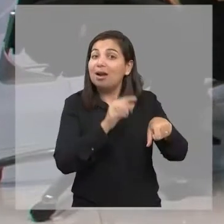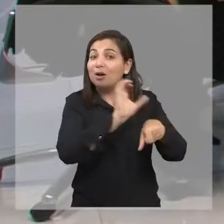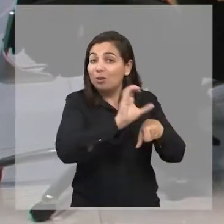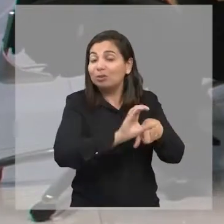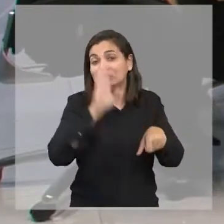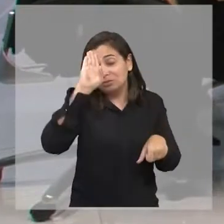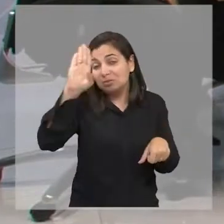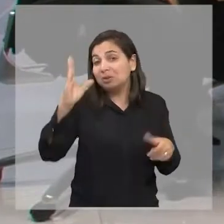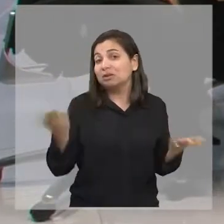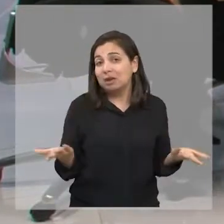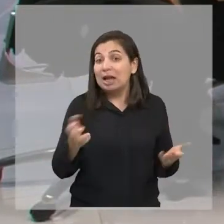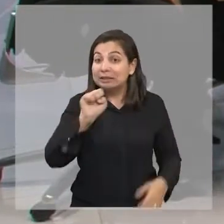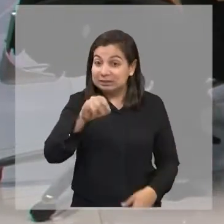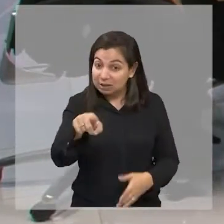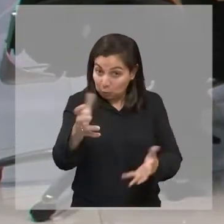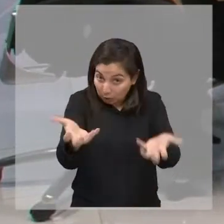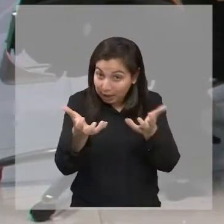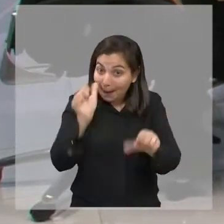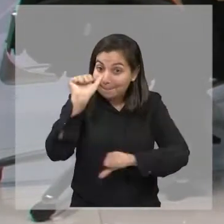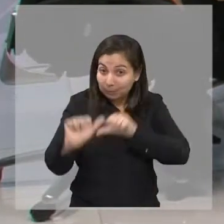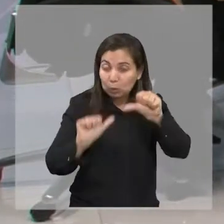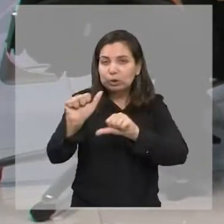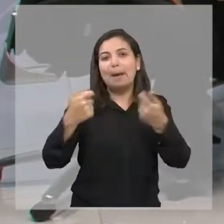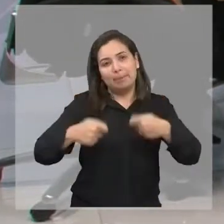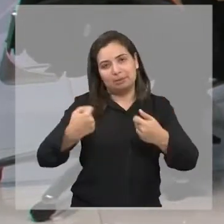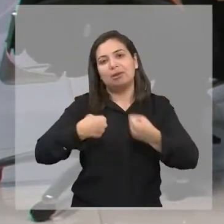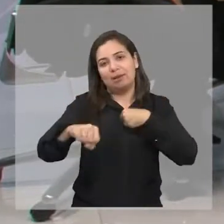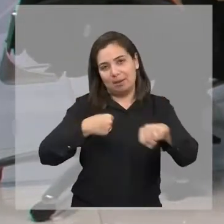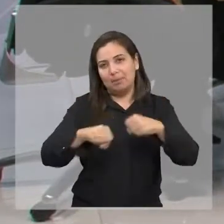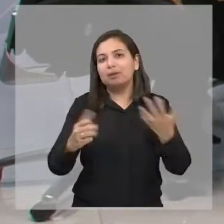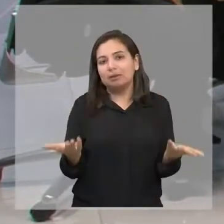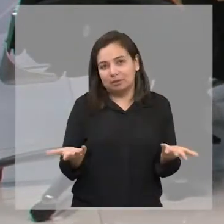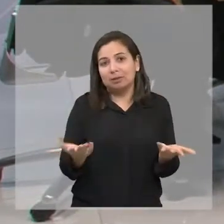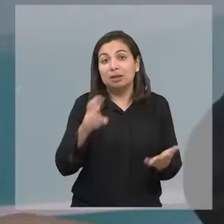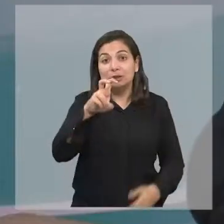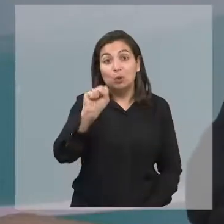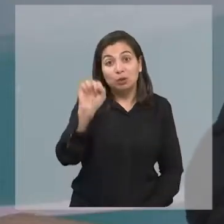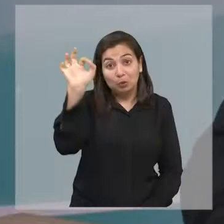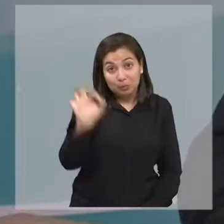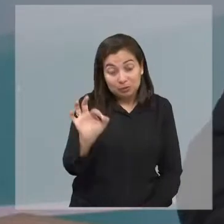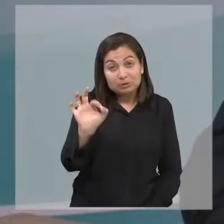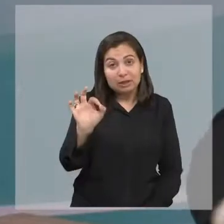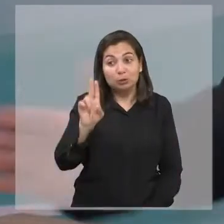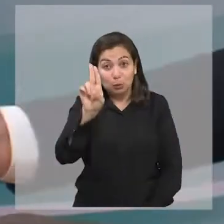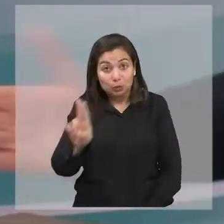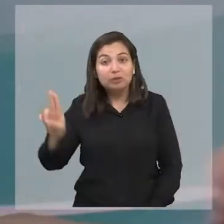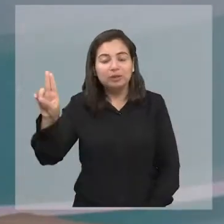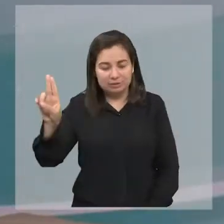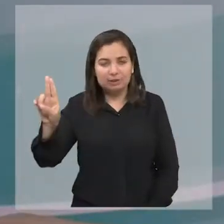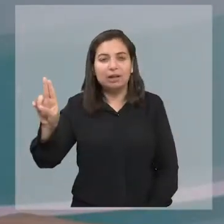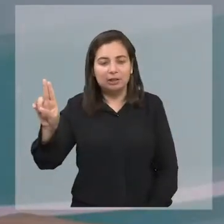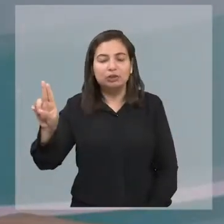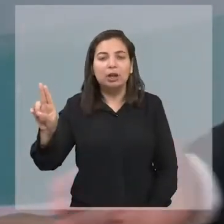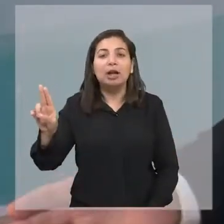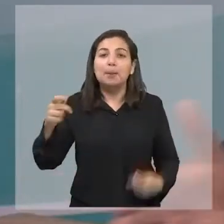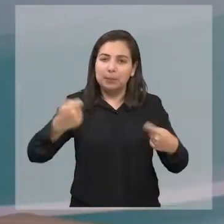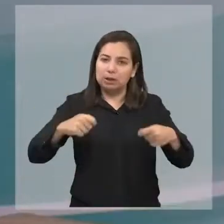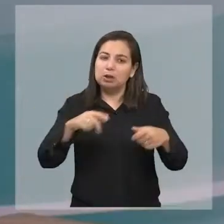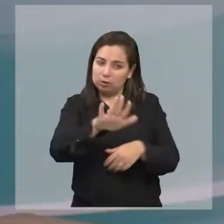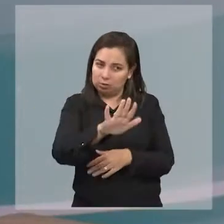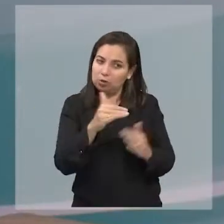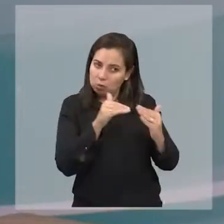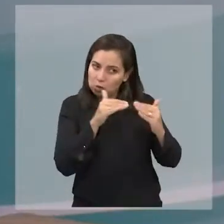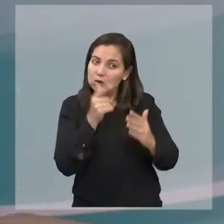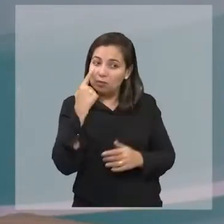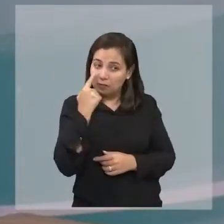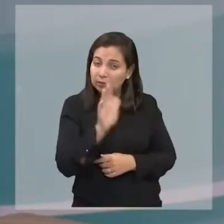permite. Agora, se quer mudar isso, vamos debater. Vamos debater. 58% da universidade, aí você vai ter que concordar. Se você está